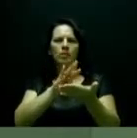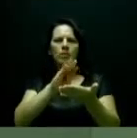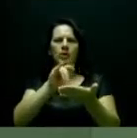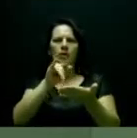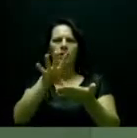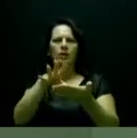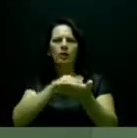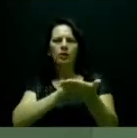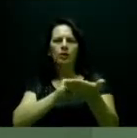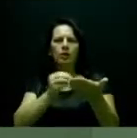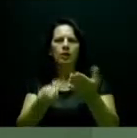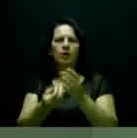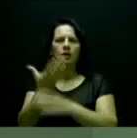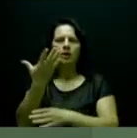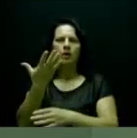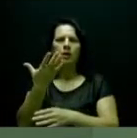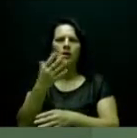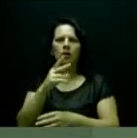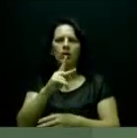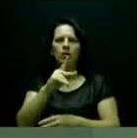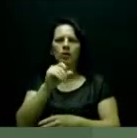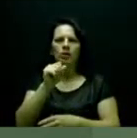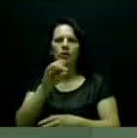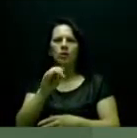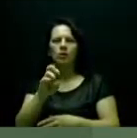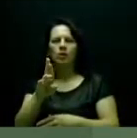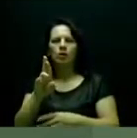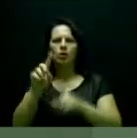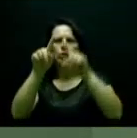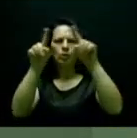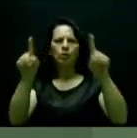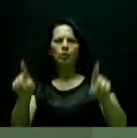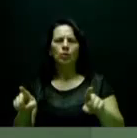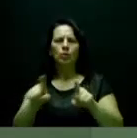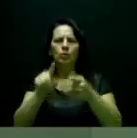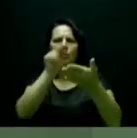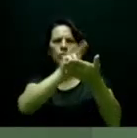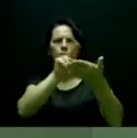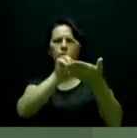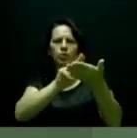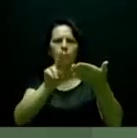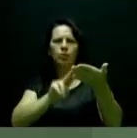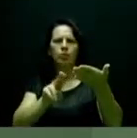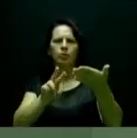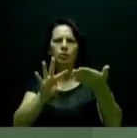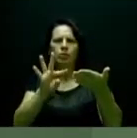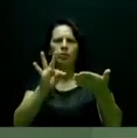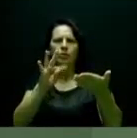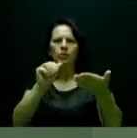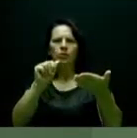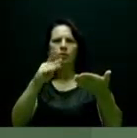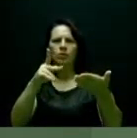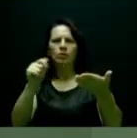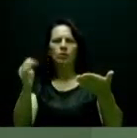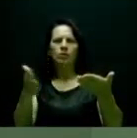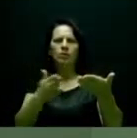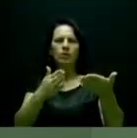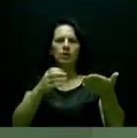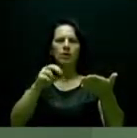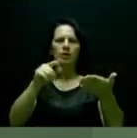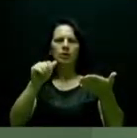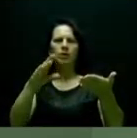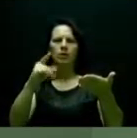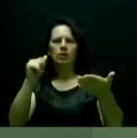e criaram um post enorme, onde dizia: tapa na cara da